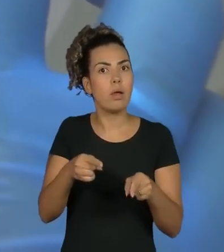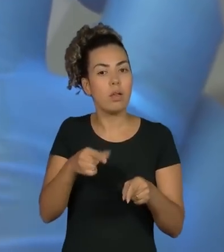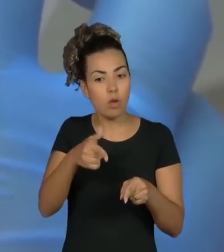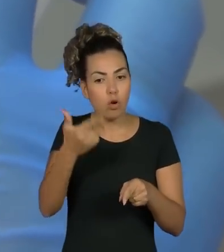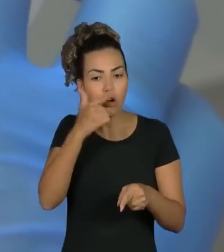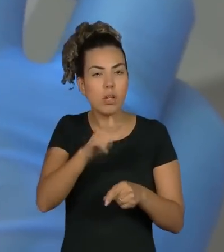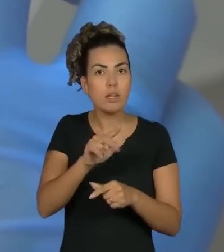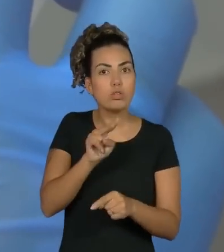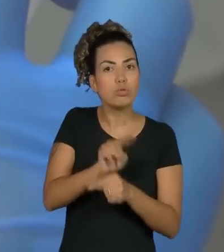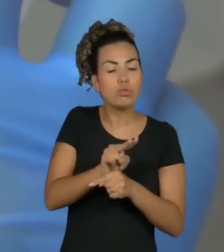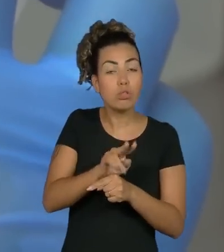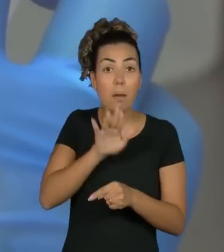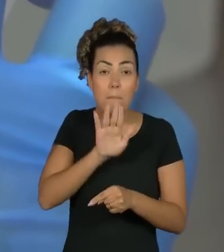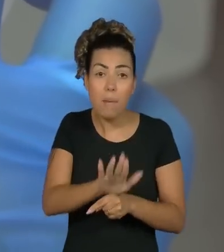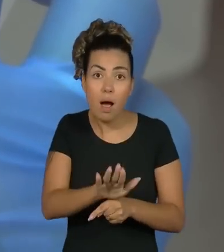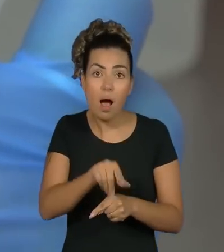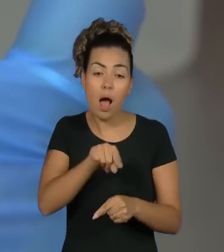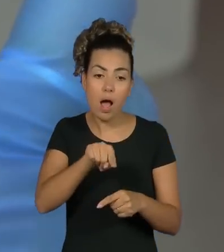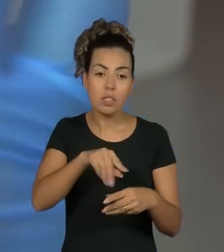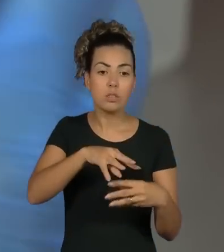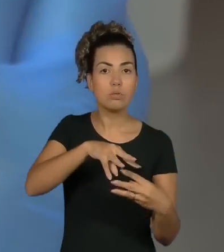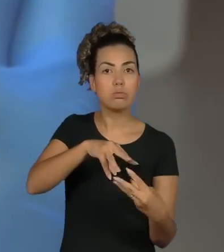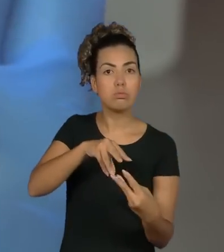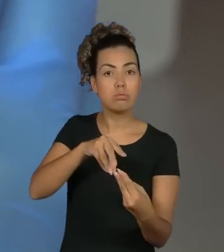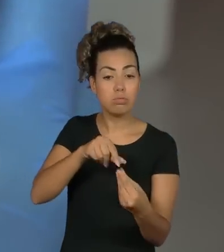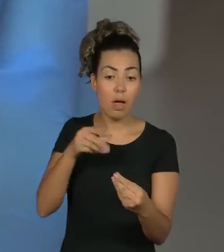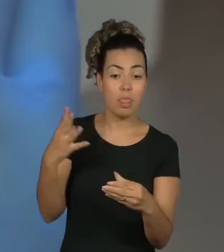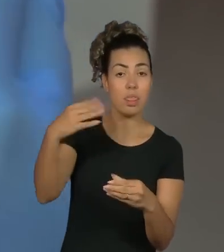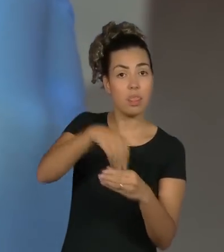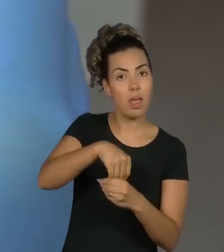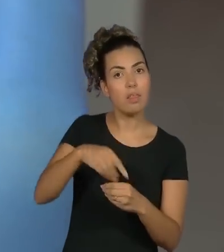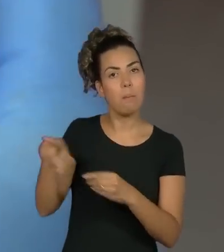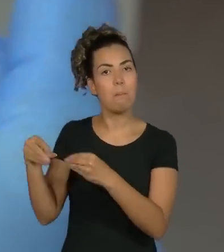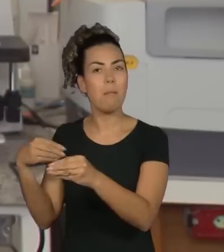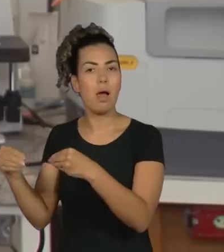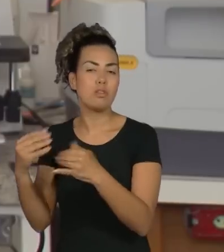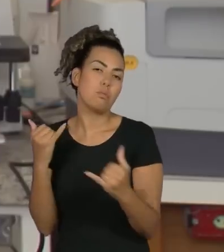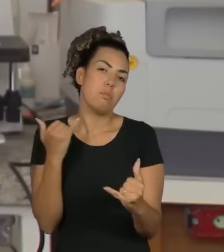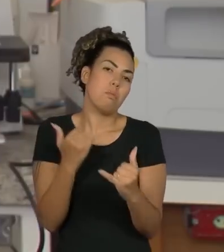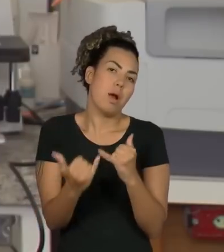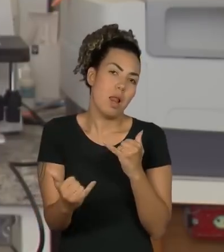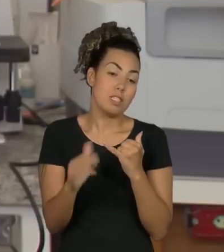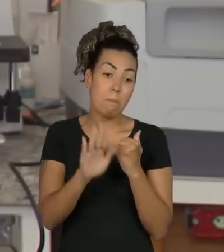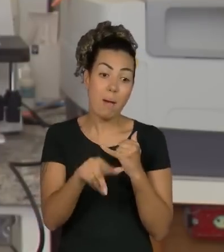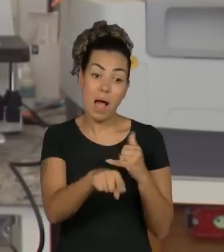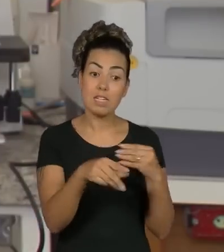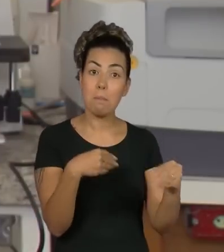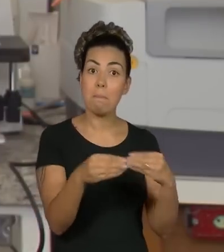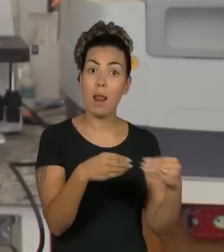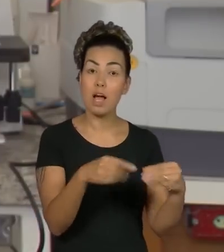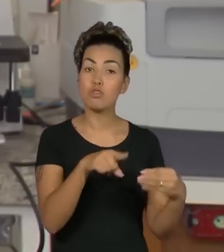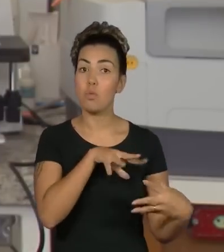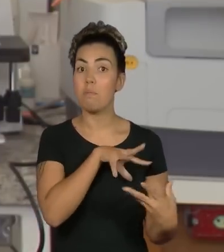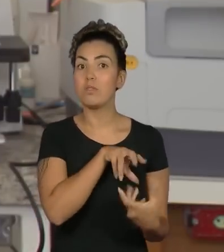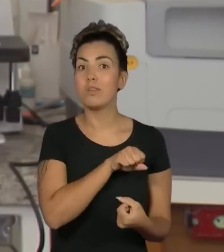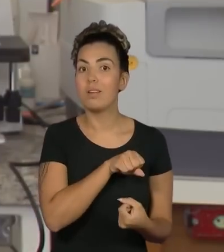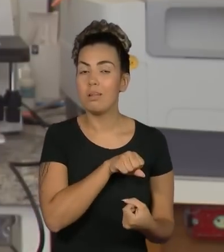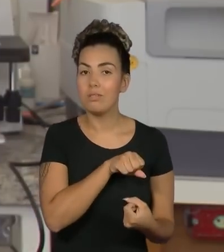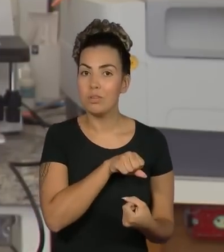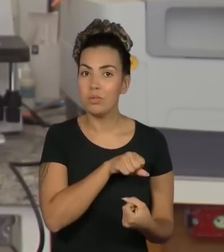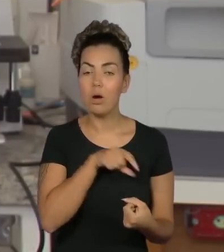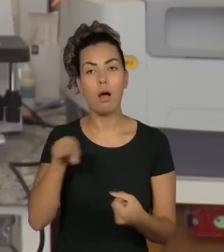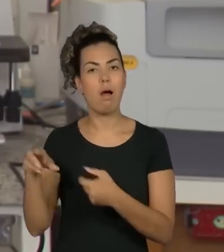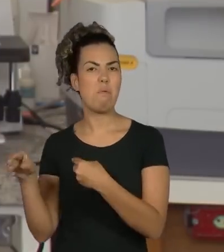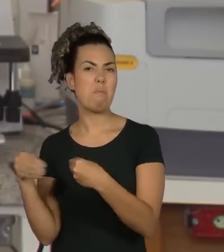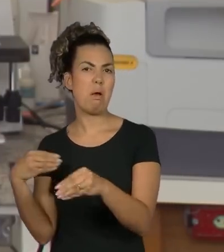são compostos que têm essas propriedades semelhantes aos plásticos que a gente conhece. Eles são plásticos biodegradáveis, então diferente dos